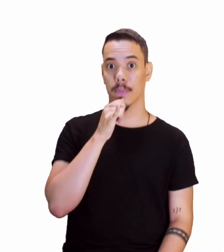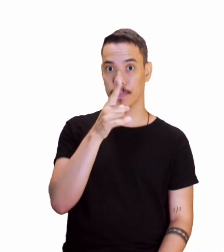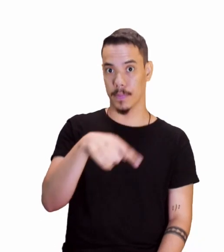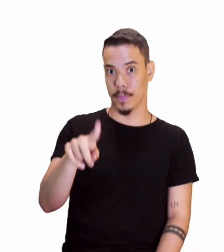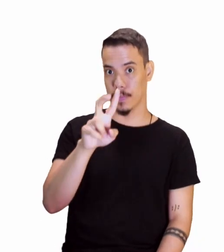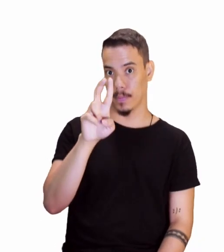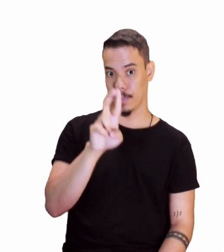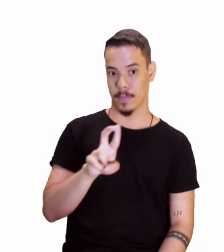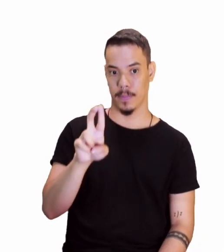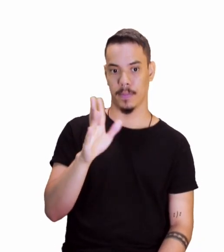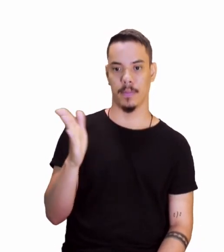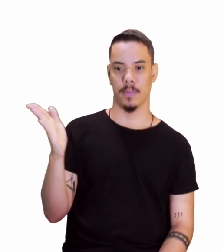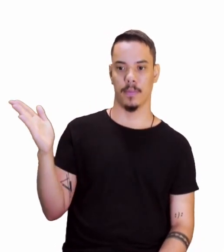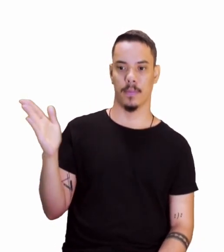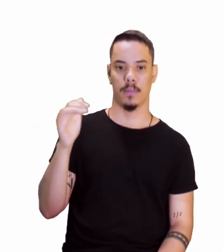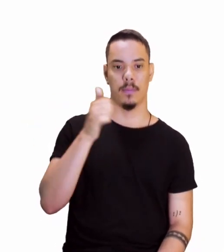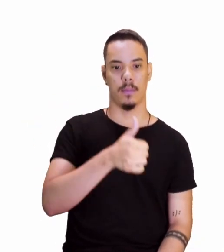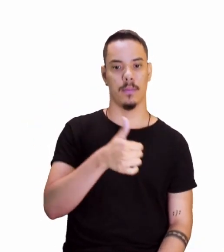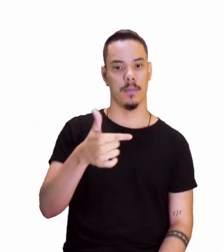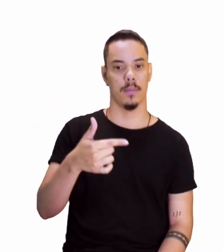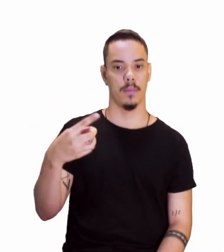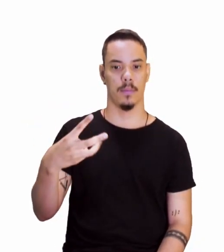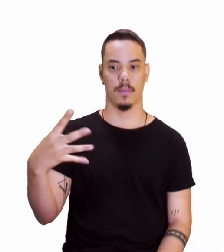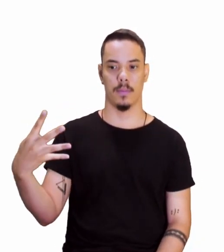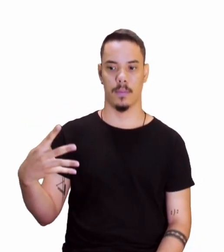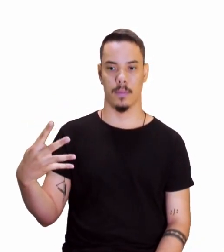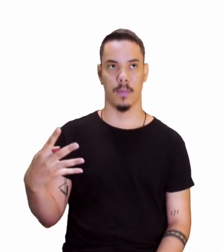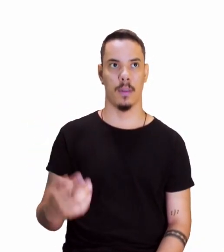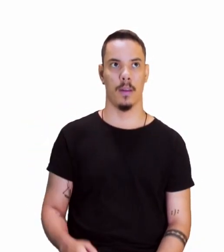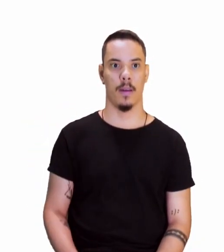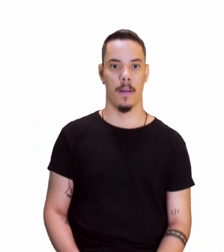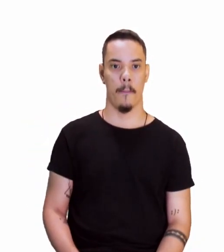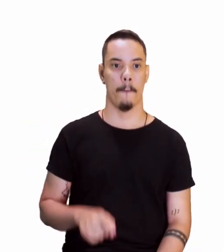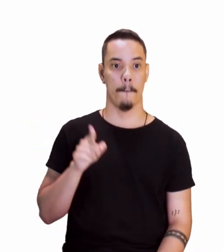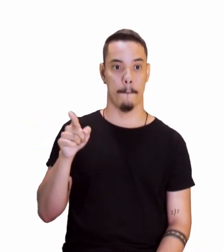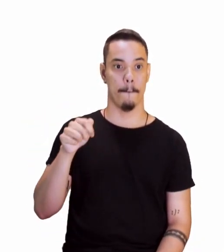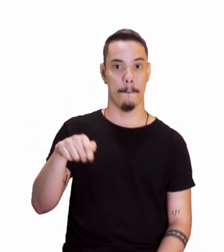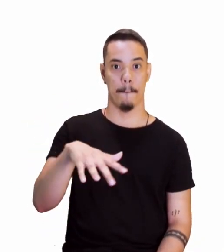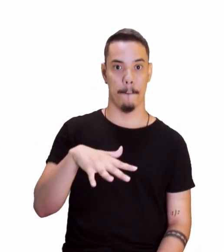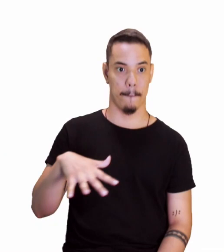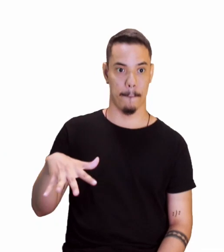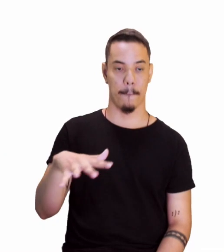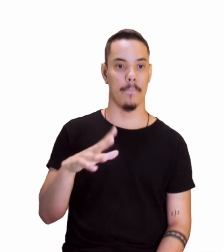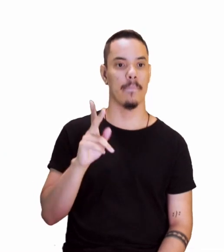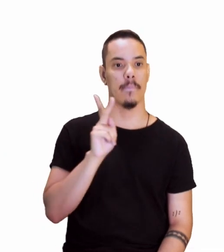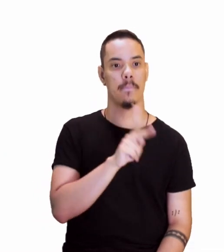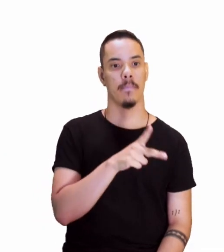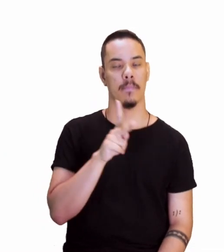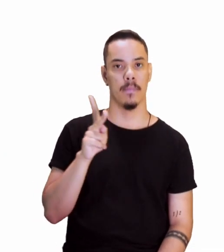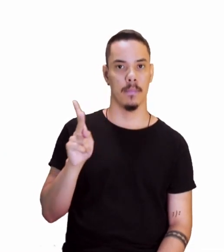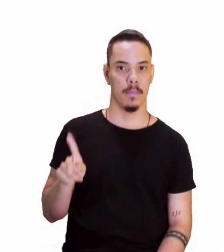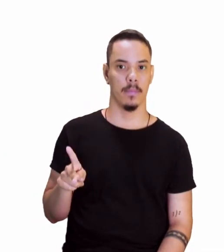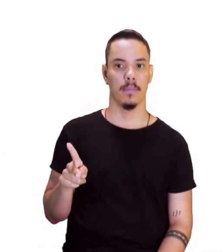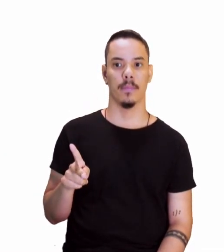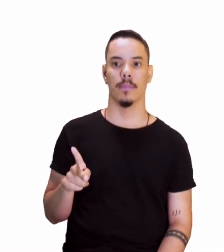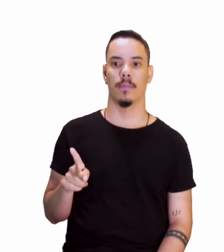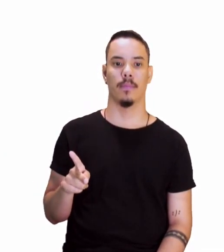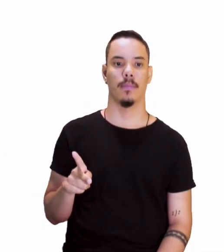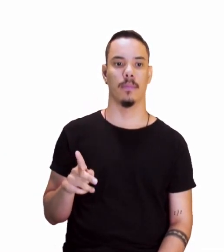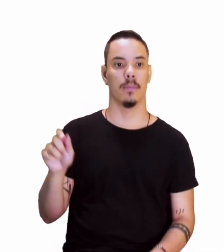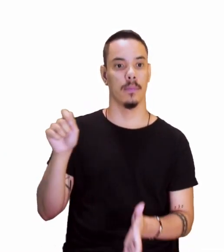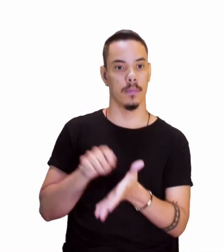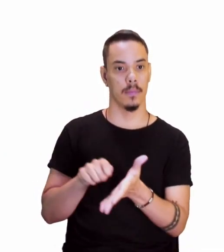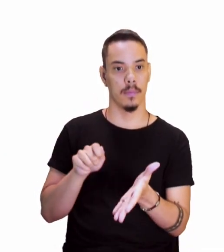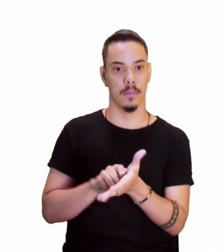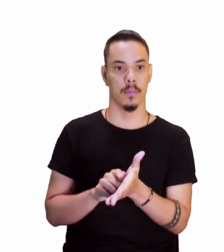observando, né, nessa tirinha, esta situação. A professora fala o seguinte: